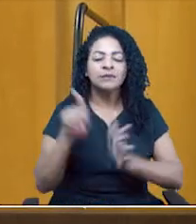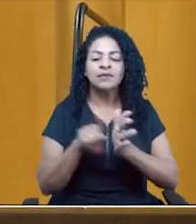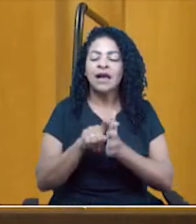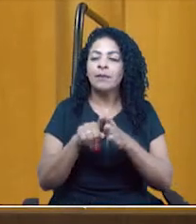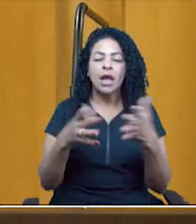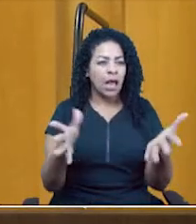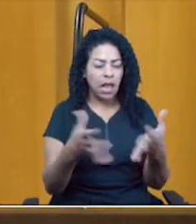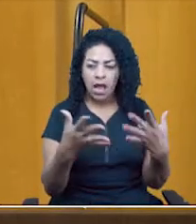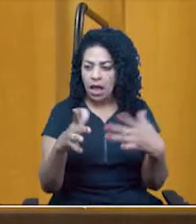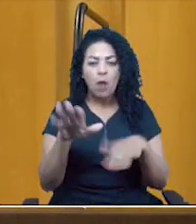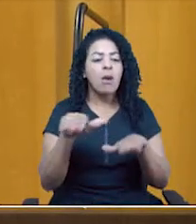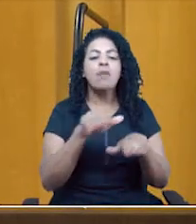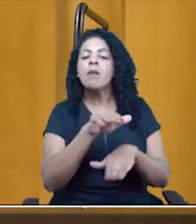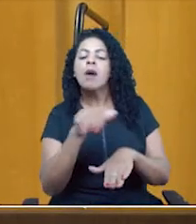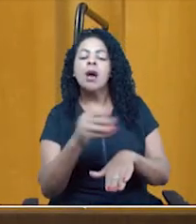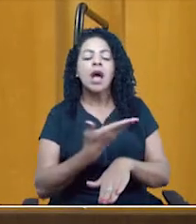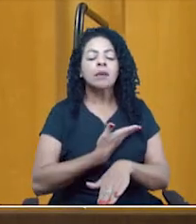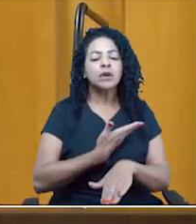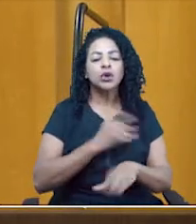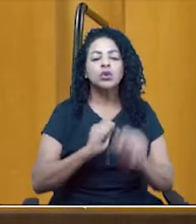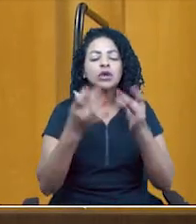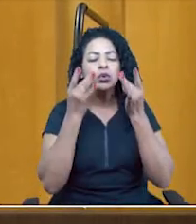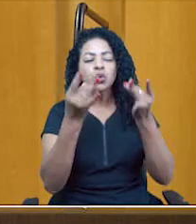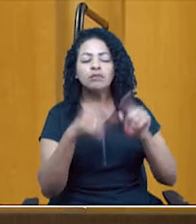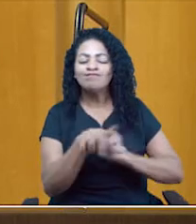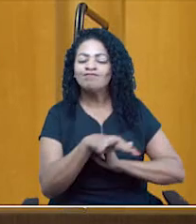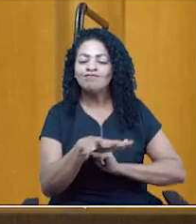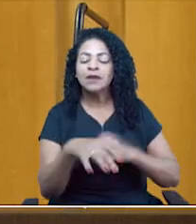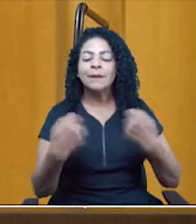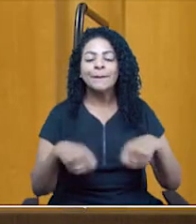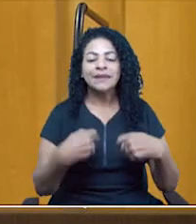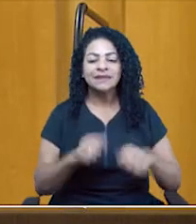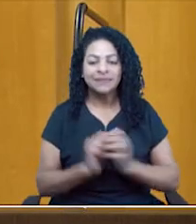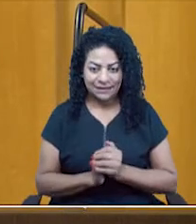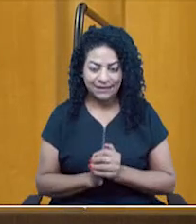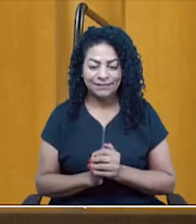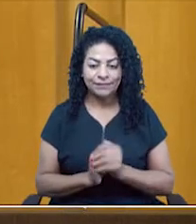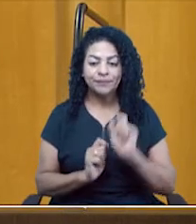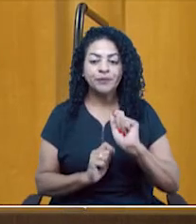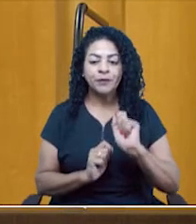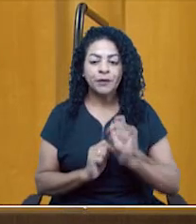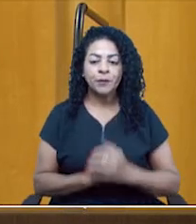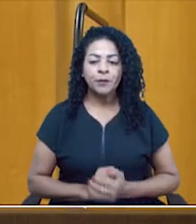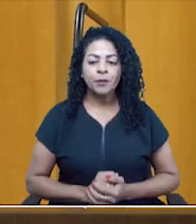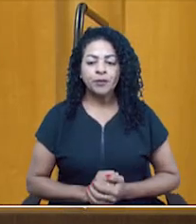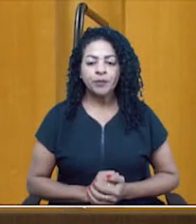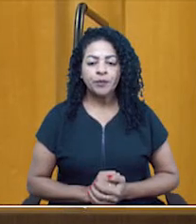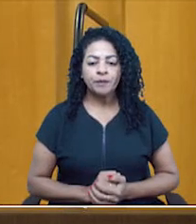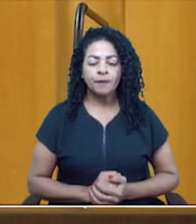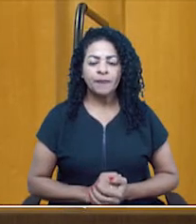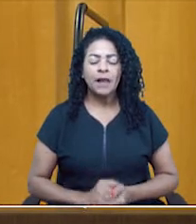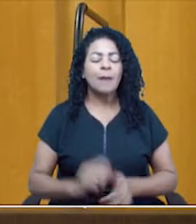para o fato que deve nortear todas as nossas palavras